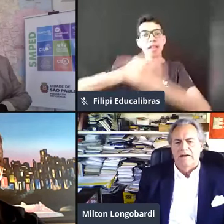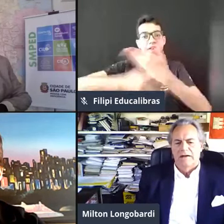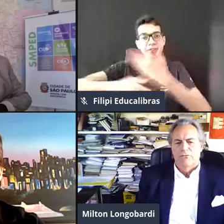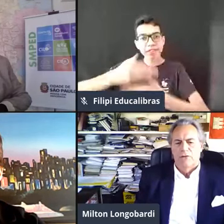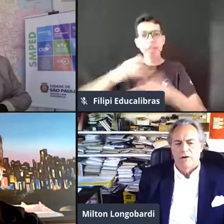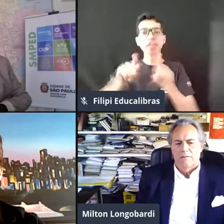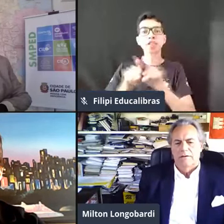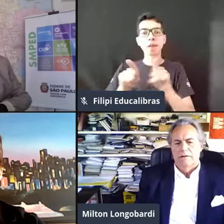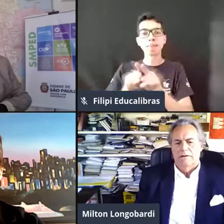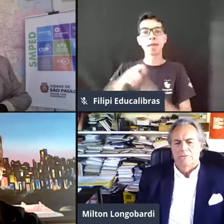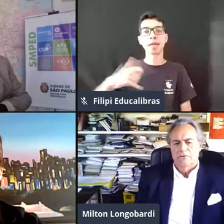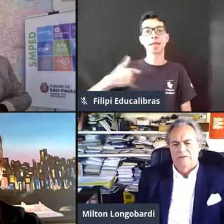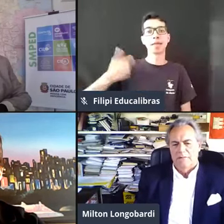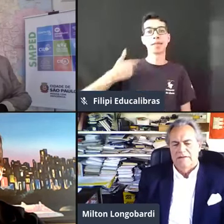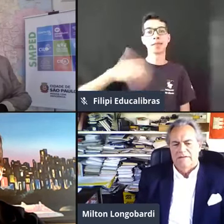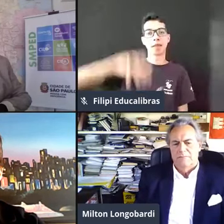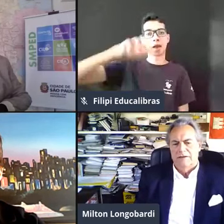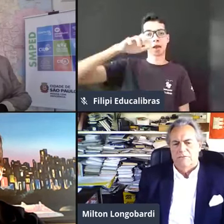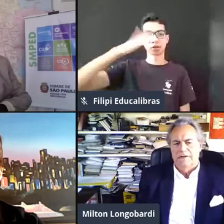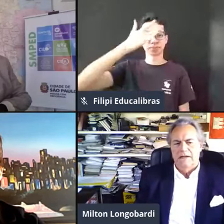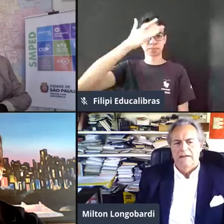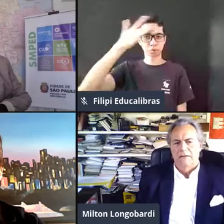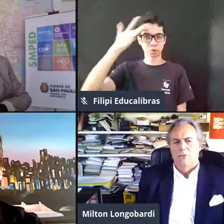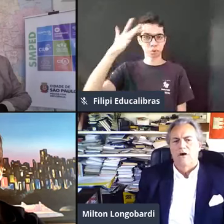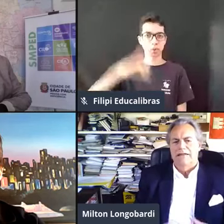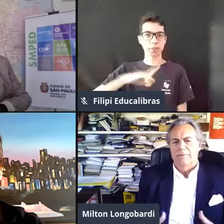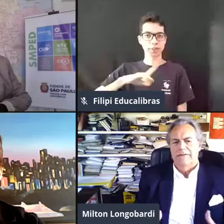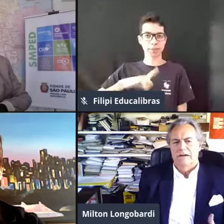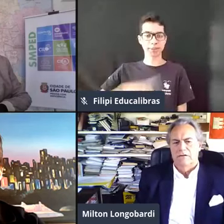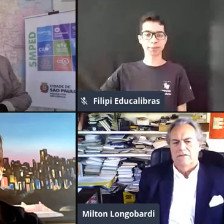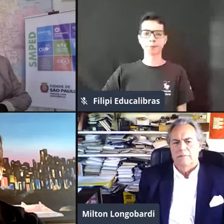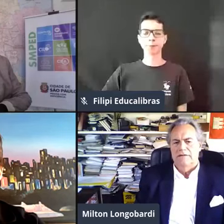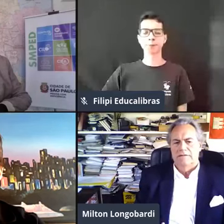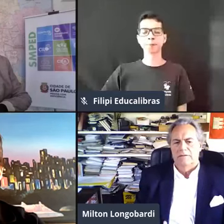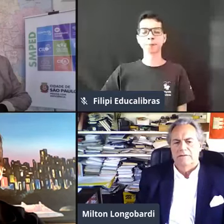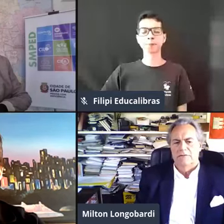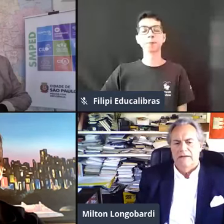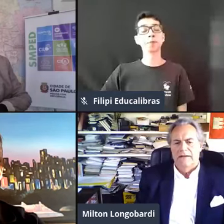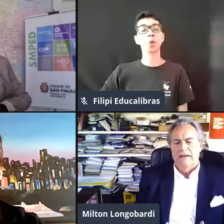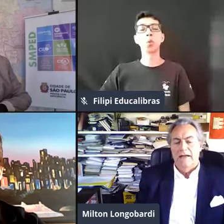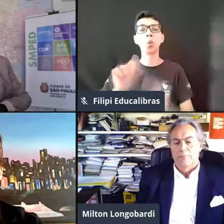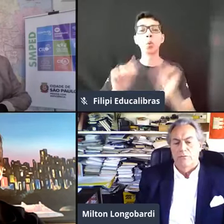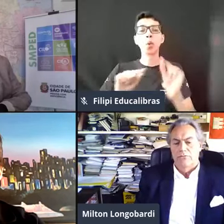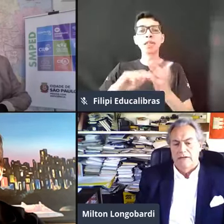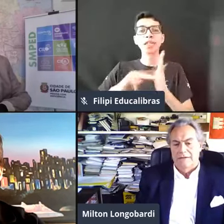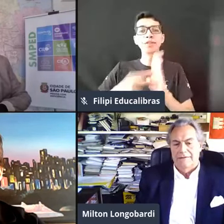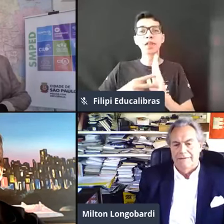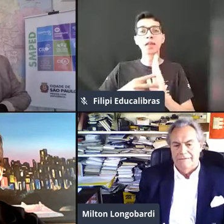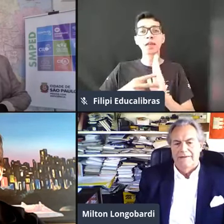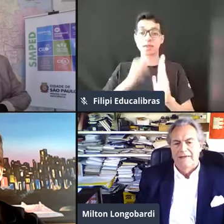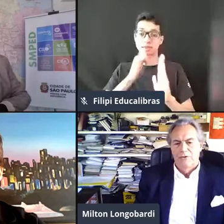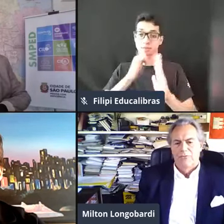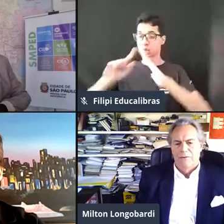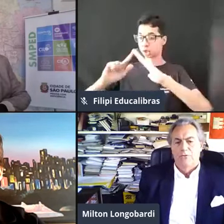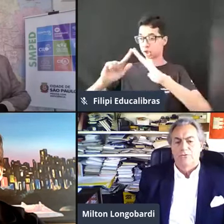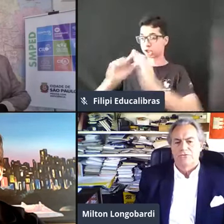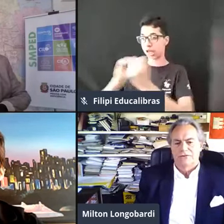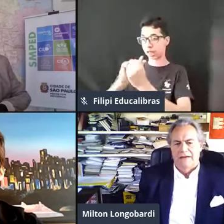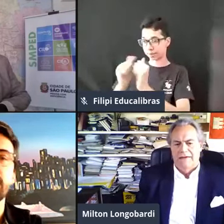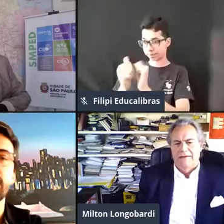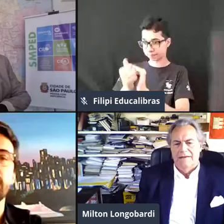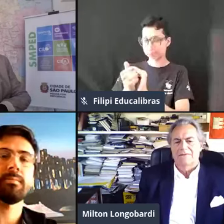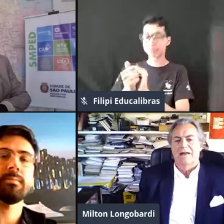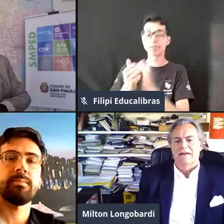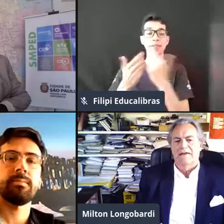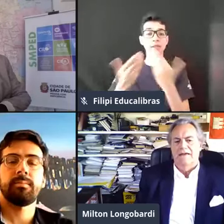fazer uma reforma no estabelecimento dele, ou adaptar o estabelecimento dele, ele aproveita, né, o famoso